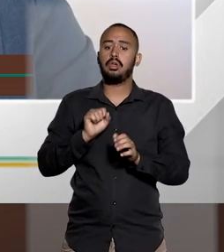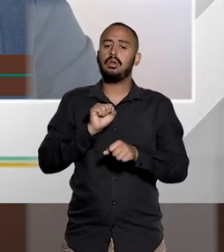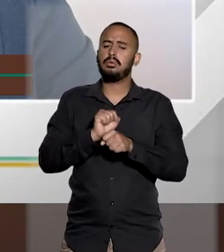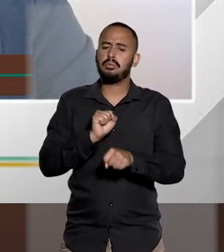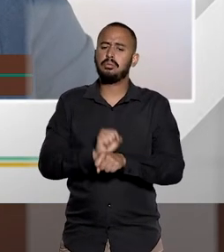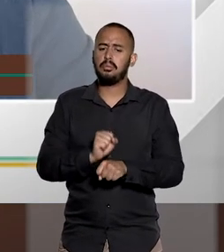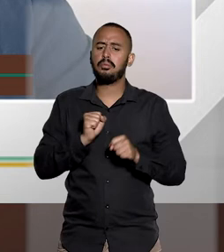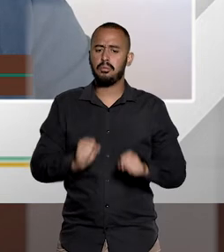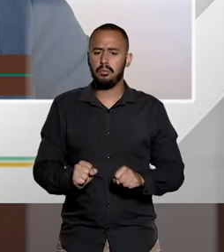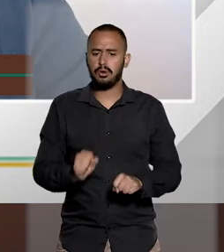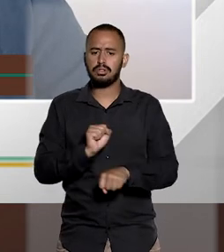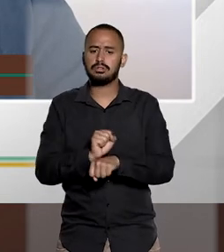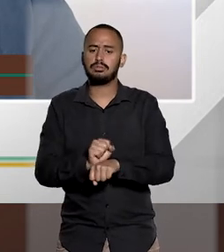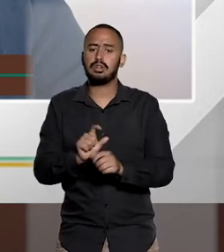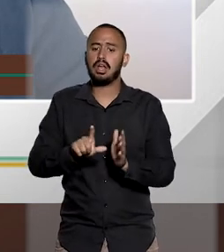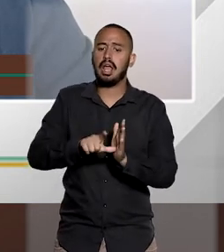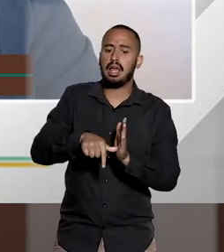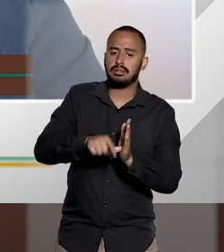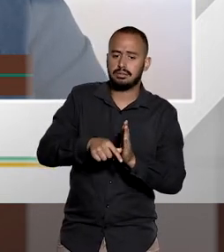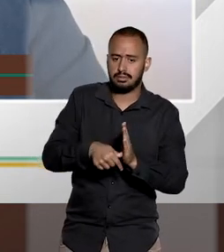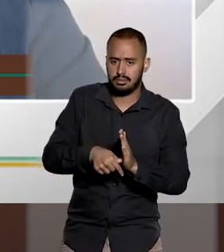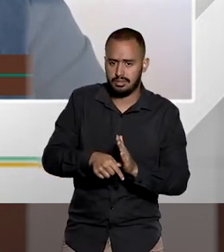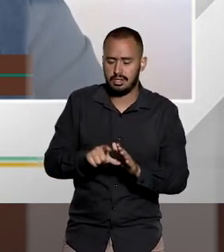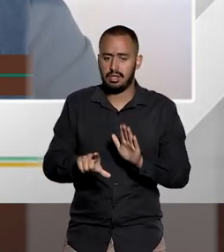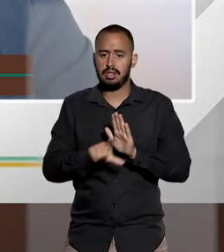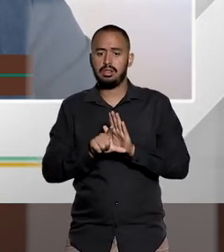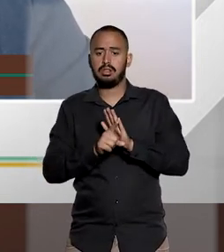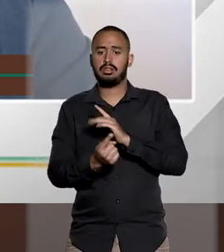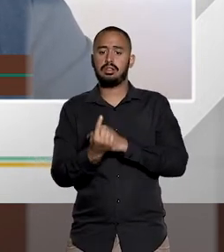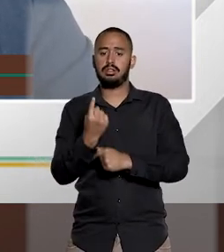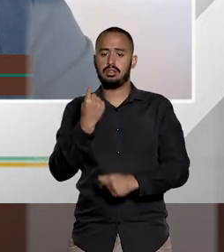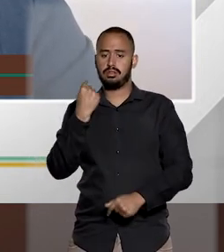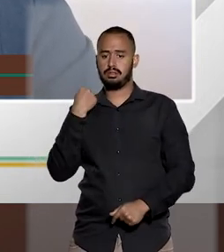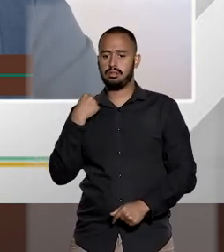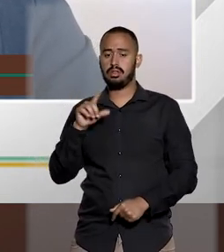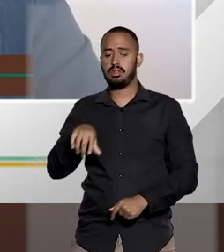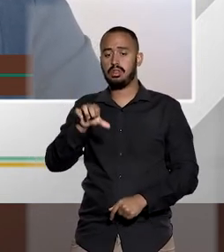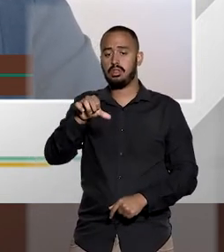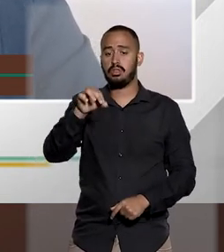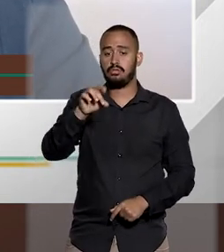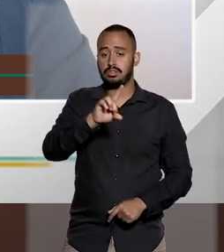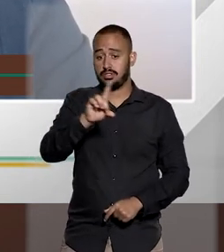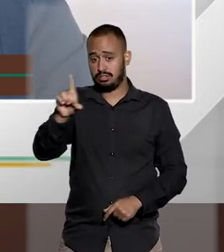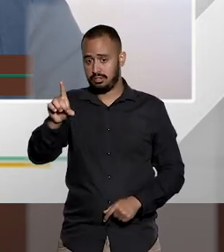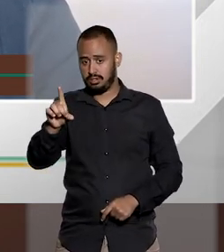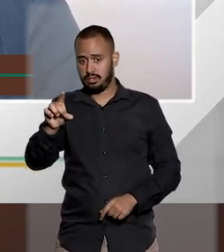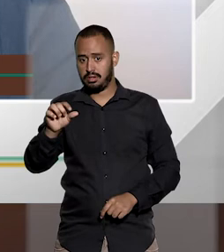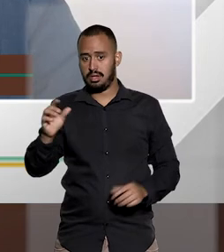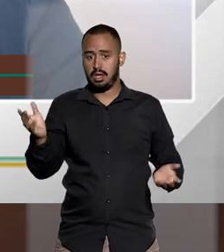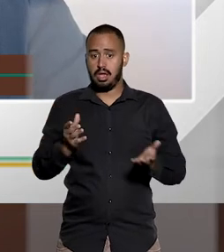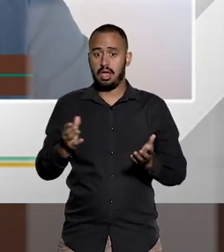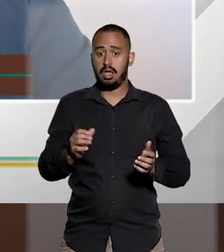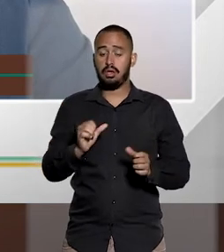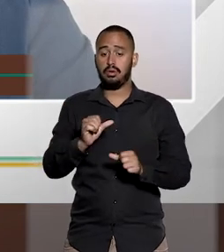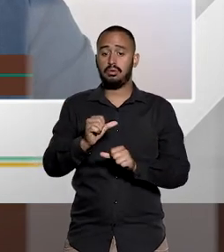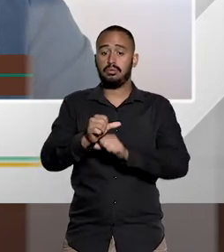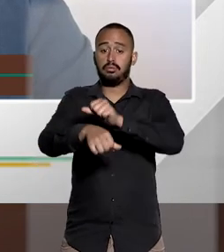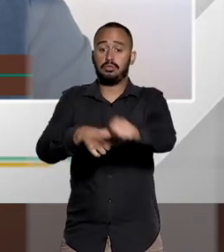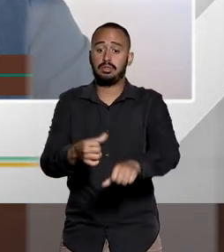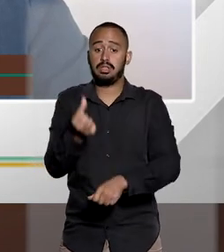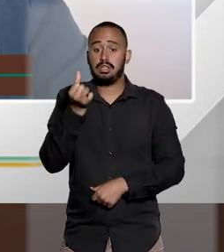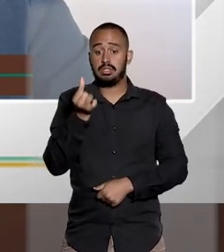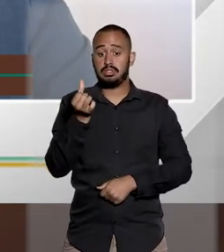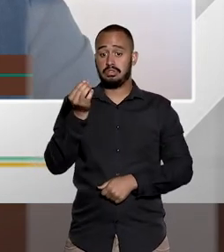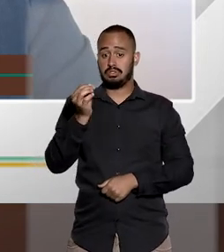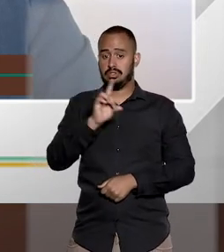atrasos, que na lei anterior iam até 90 dias e agora foram alterados para 2 meses, né,